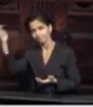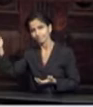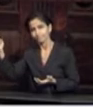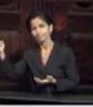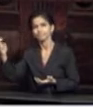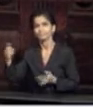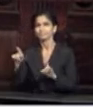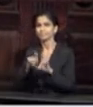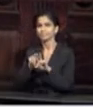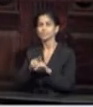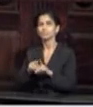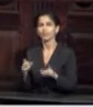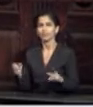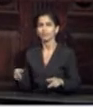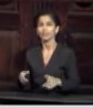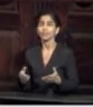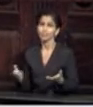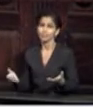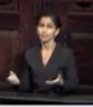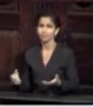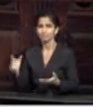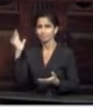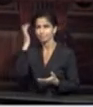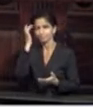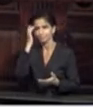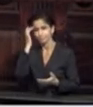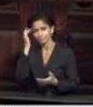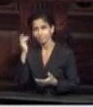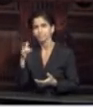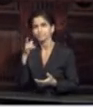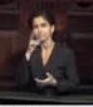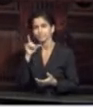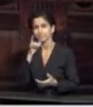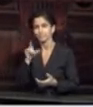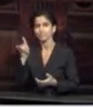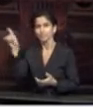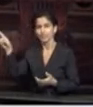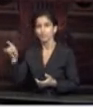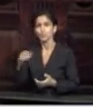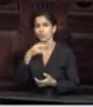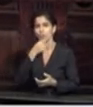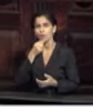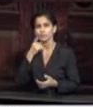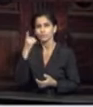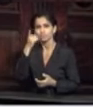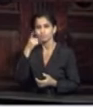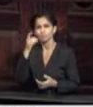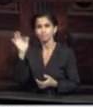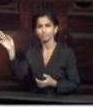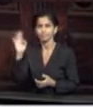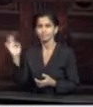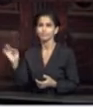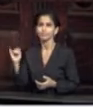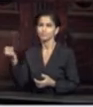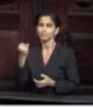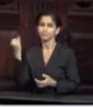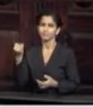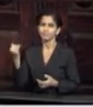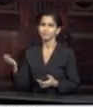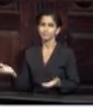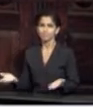e sapiência para que seja resguardado esse mandato desse parlamentar, que não é importante apenas